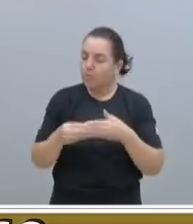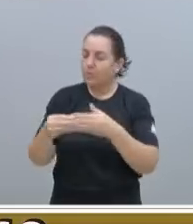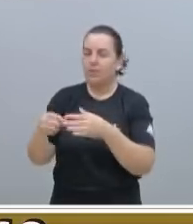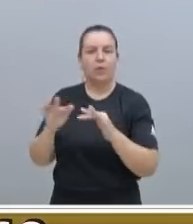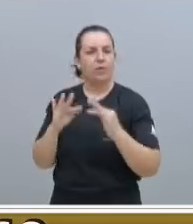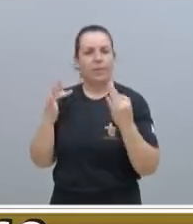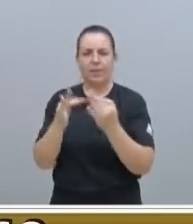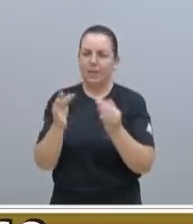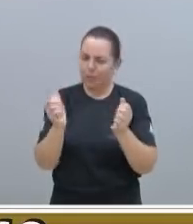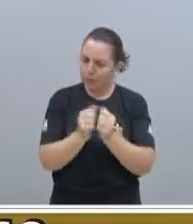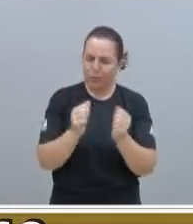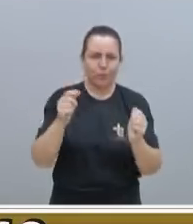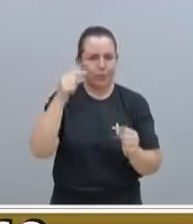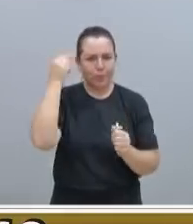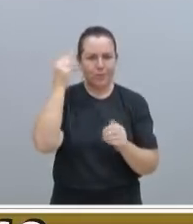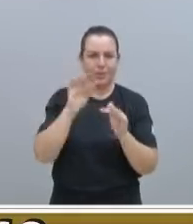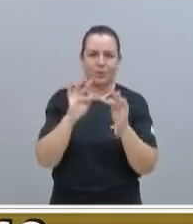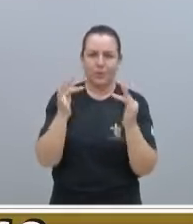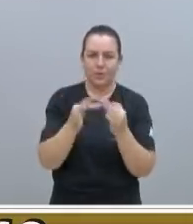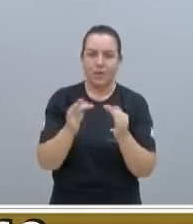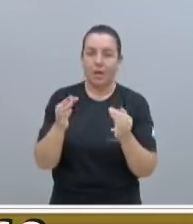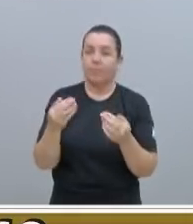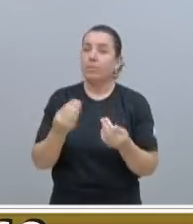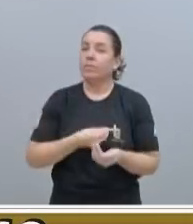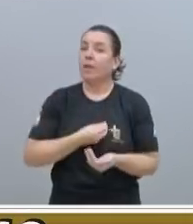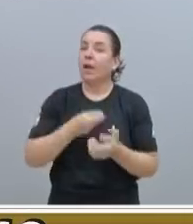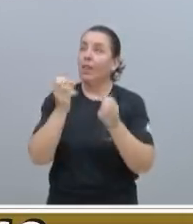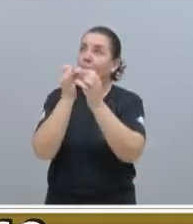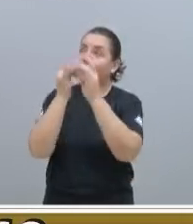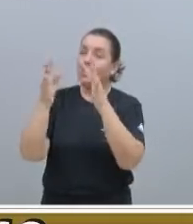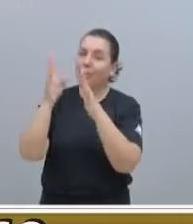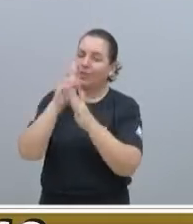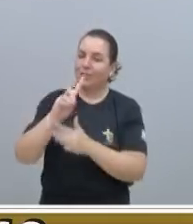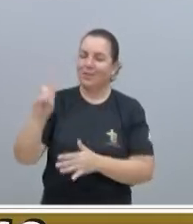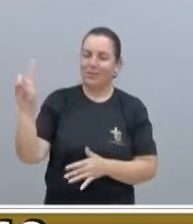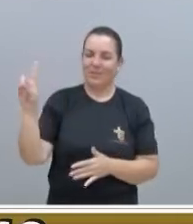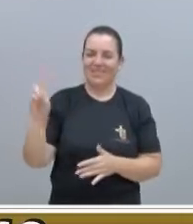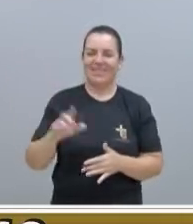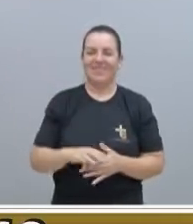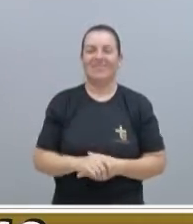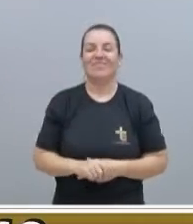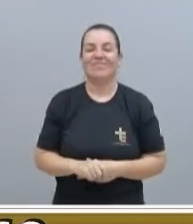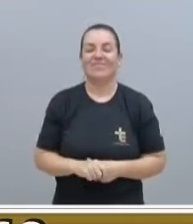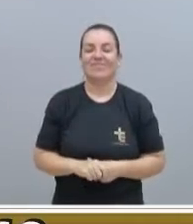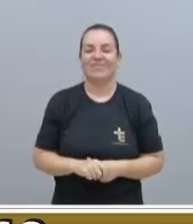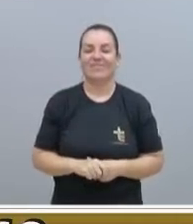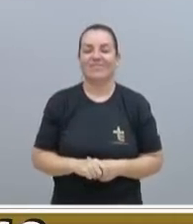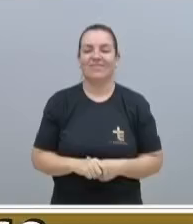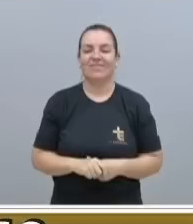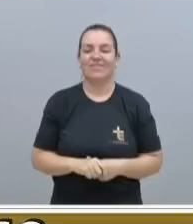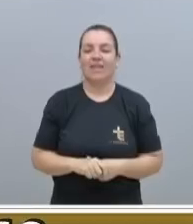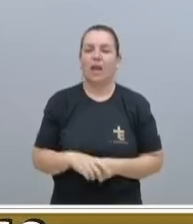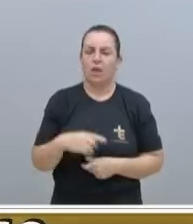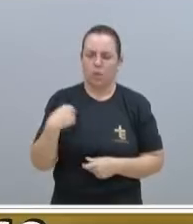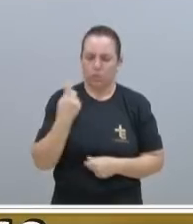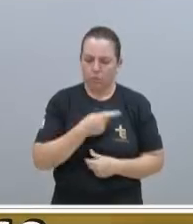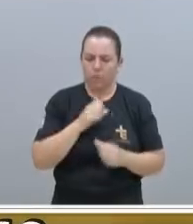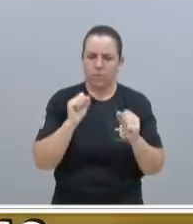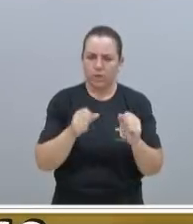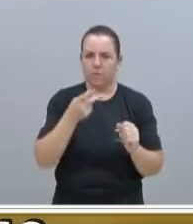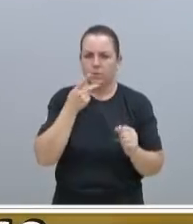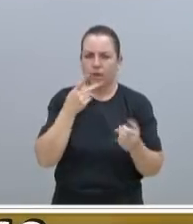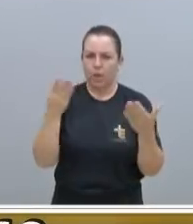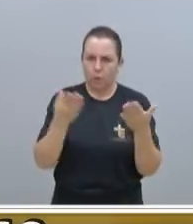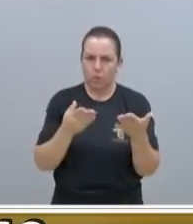pode estar na glória de deus hoje nós podemos dizer que josé